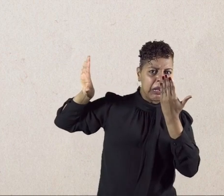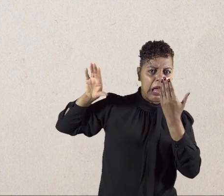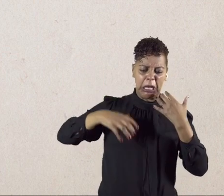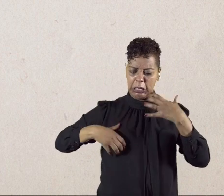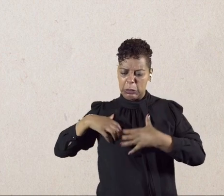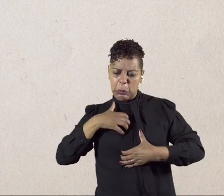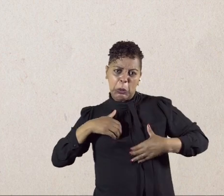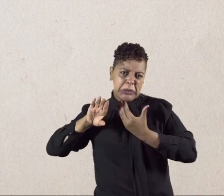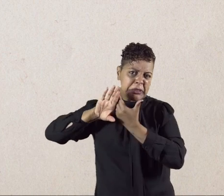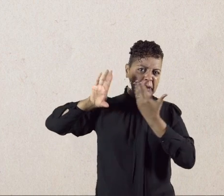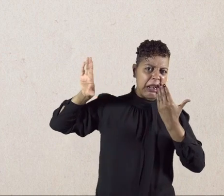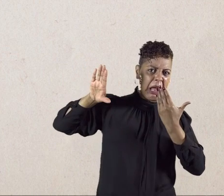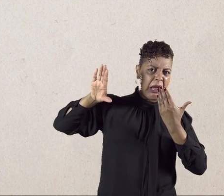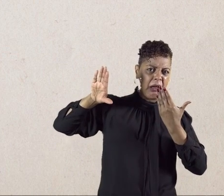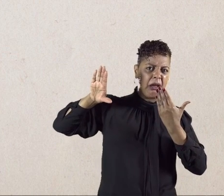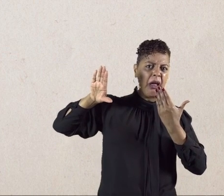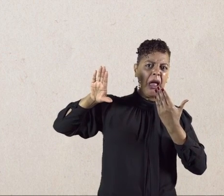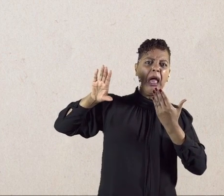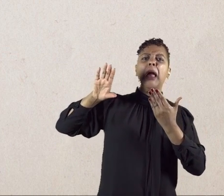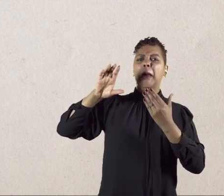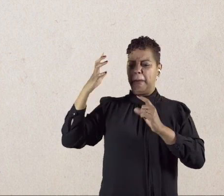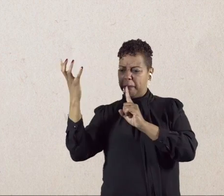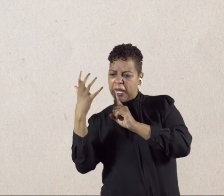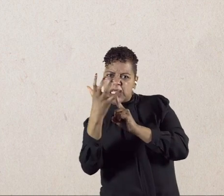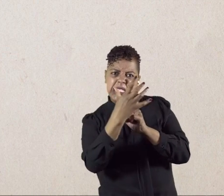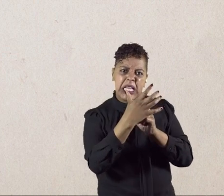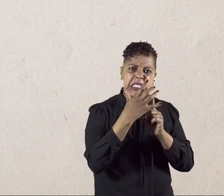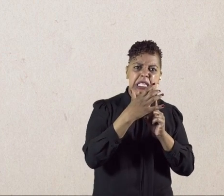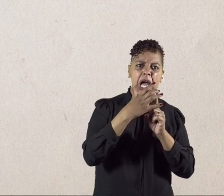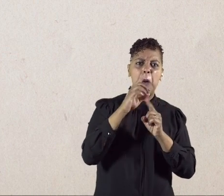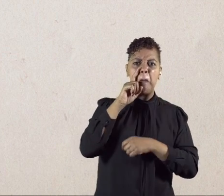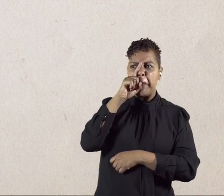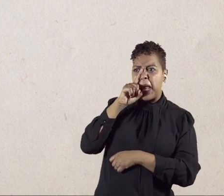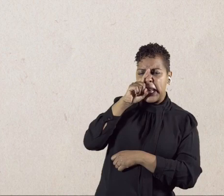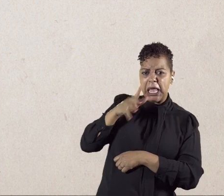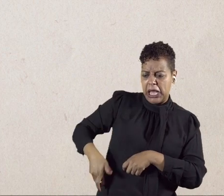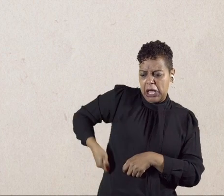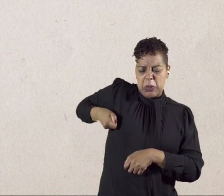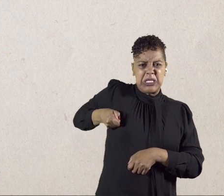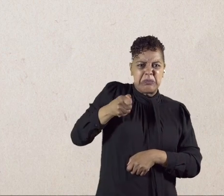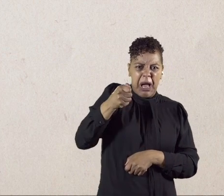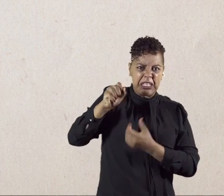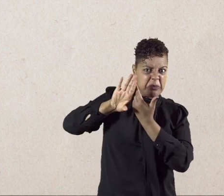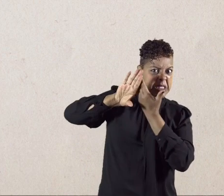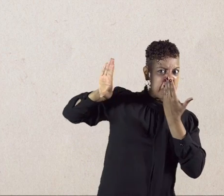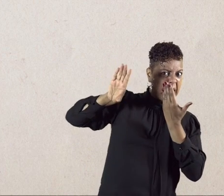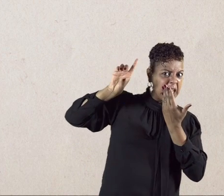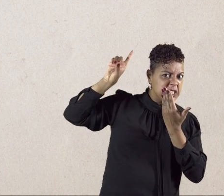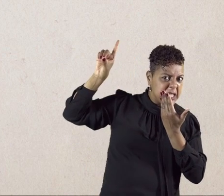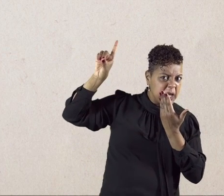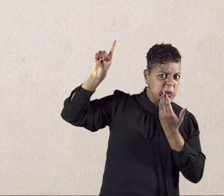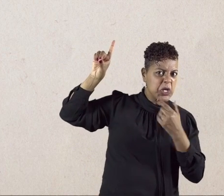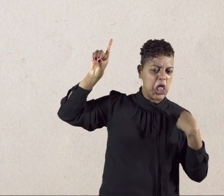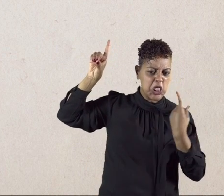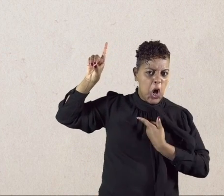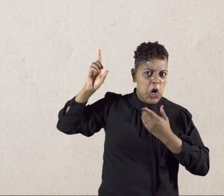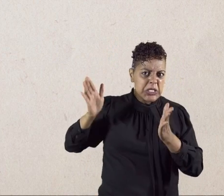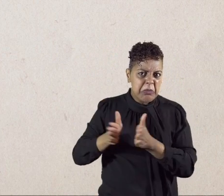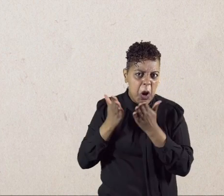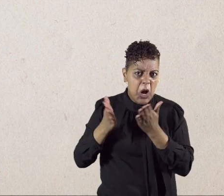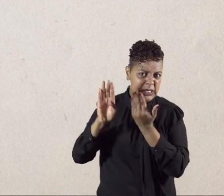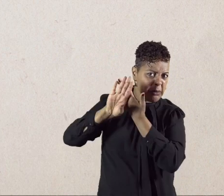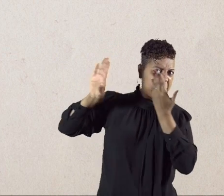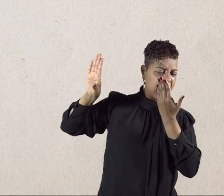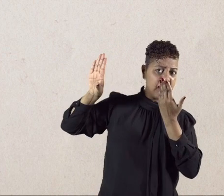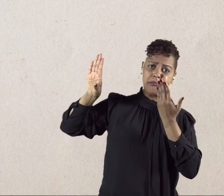ou perseguição ou fome ou nudez ou perigo ou espada como está escrito por amor de ti somos entregues à morte o